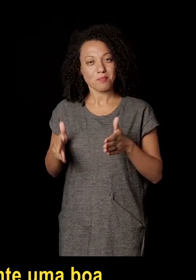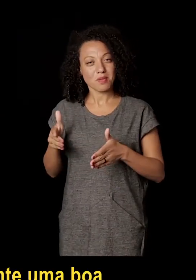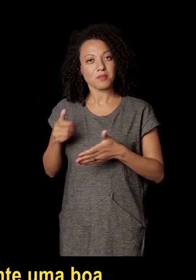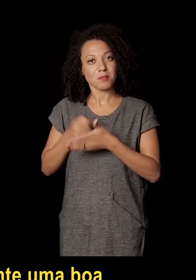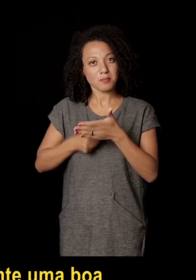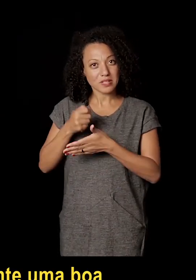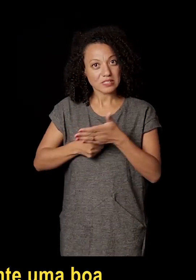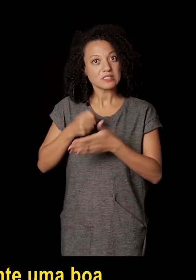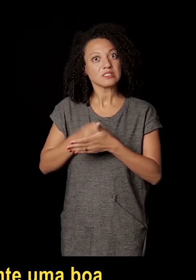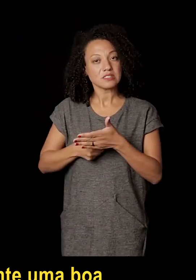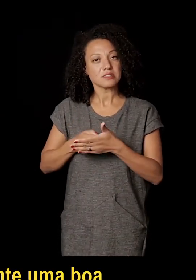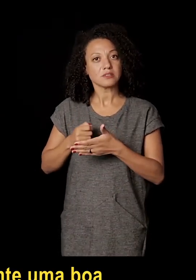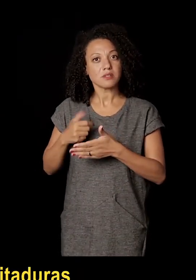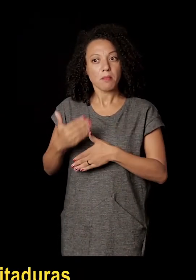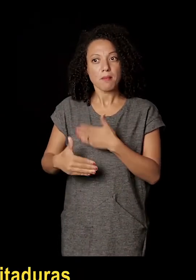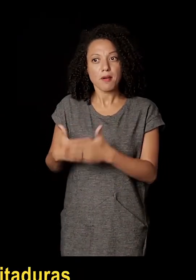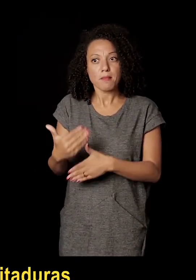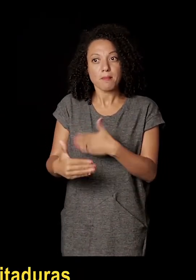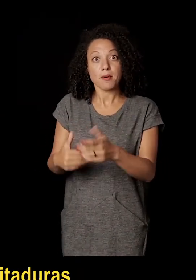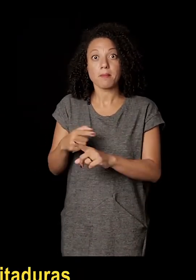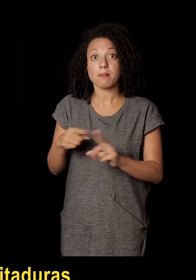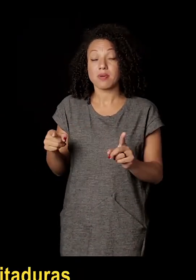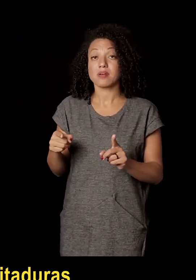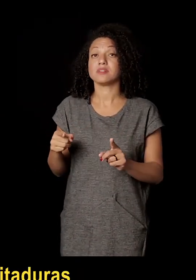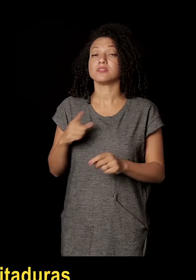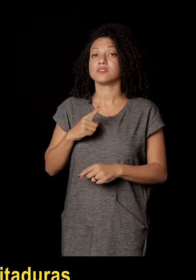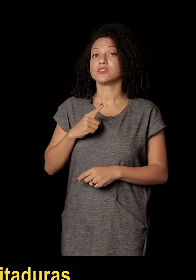essa militância ocorria e, em volta da gente,